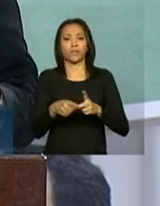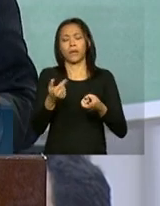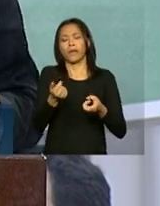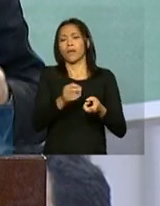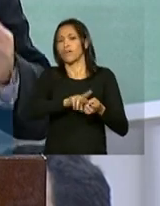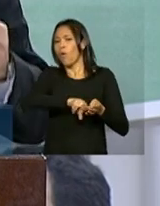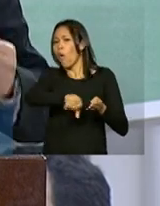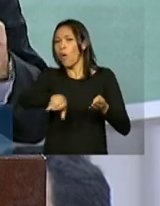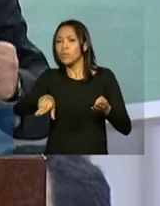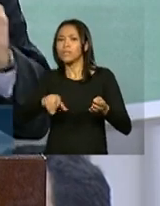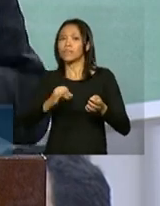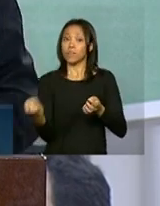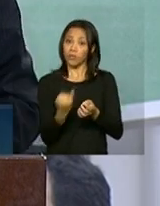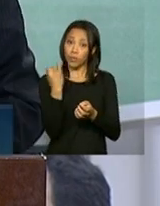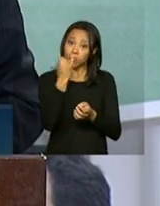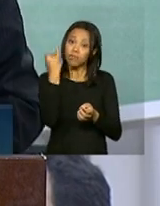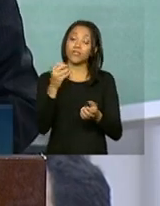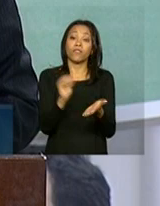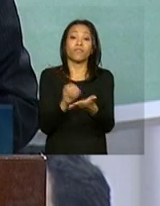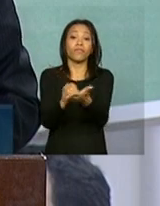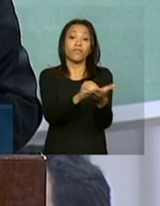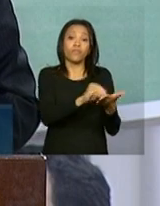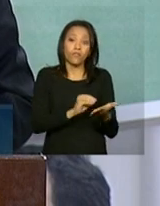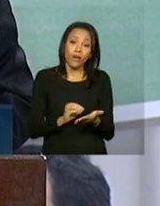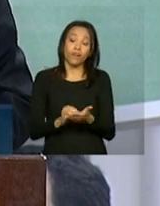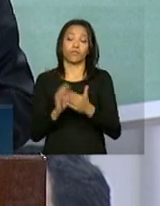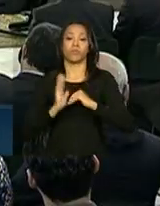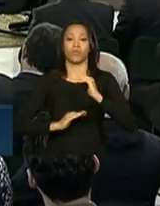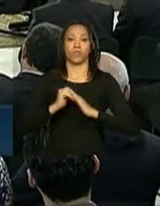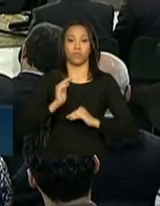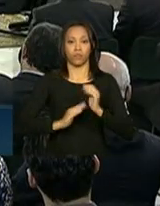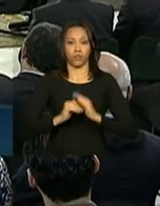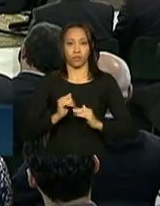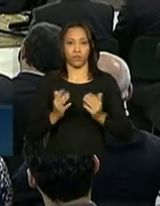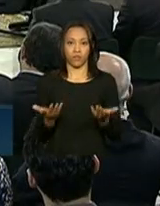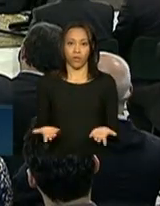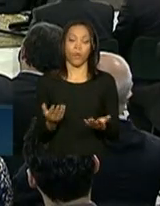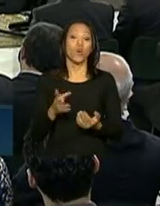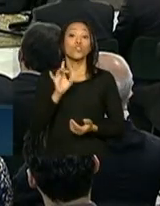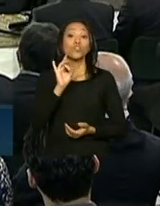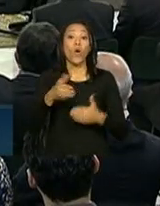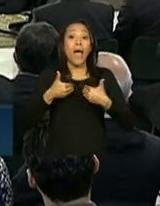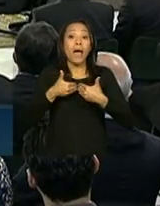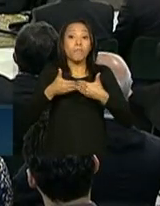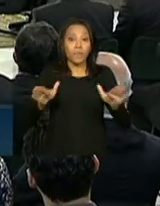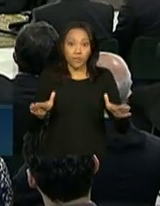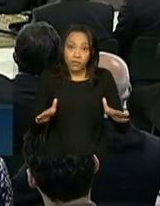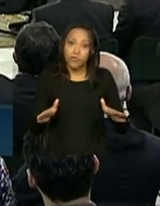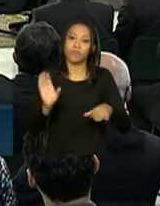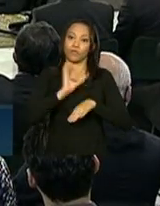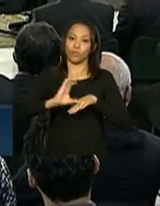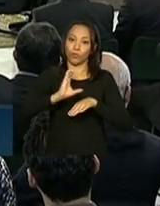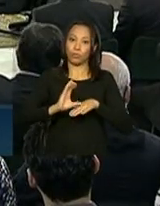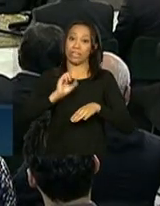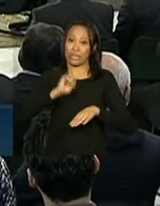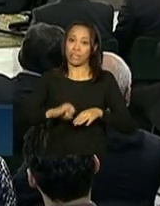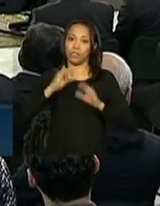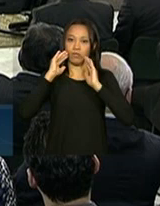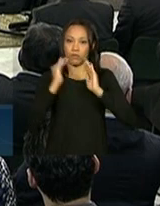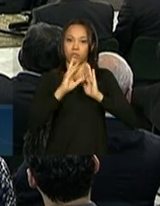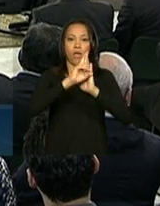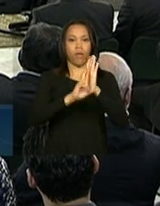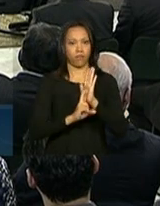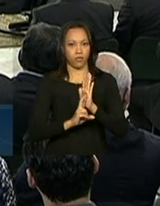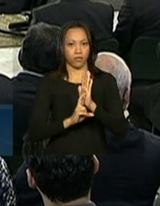que são indispensáveis, que hoje nós temos carências de profissionais. Então, só vamos abrir faculdade nessas condições. O que